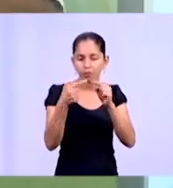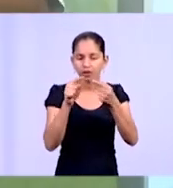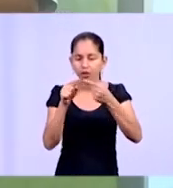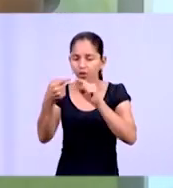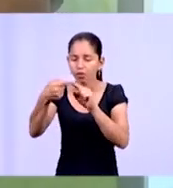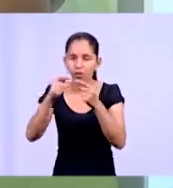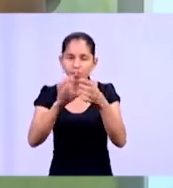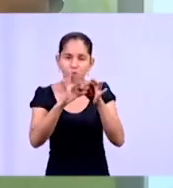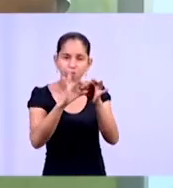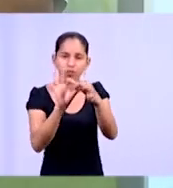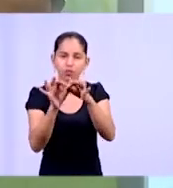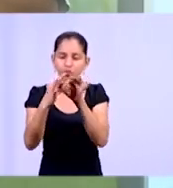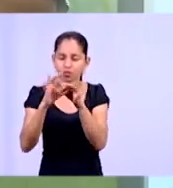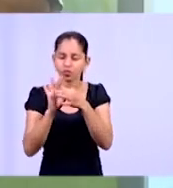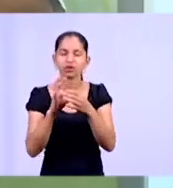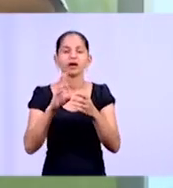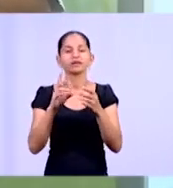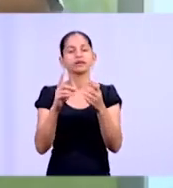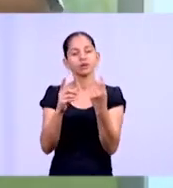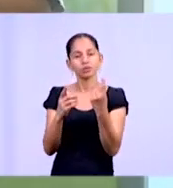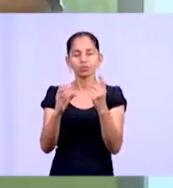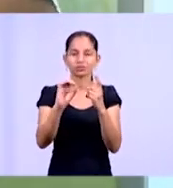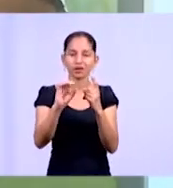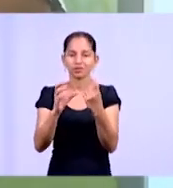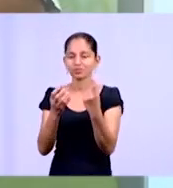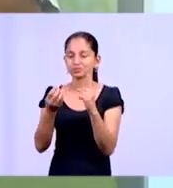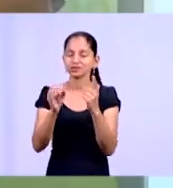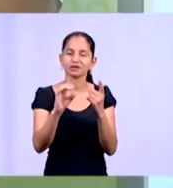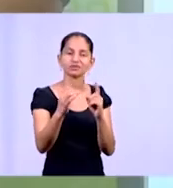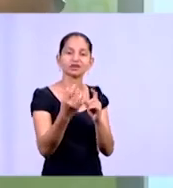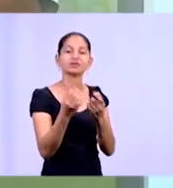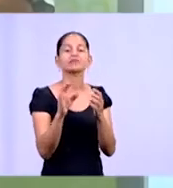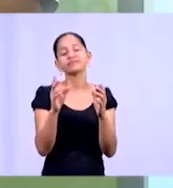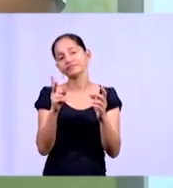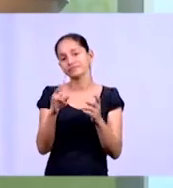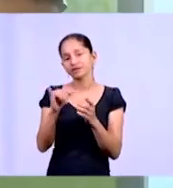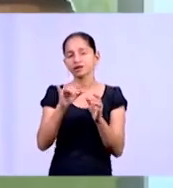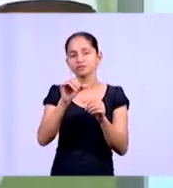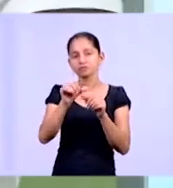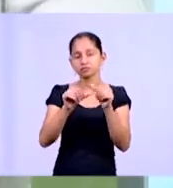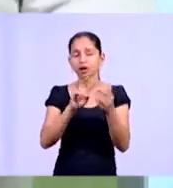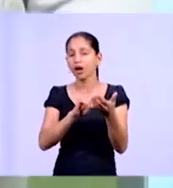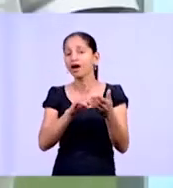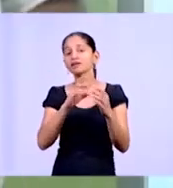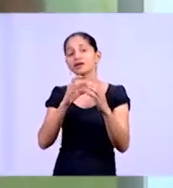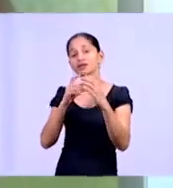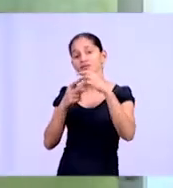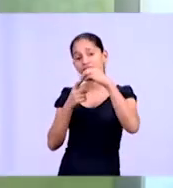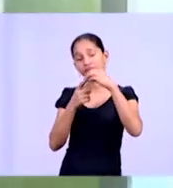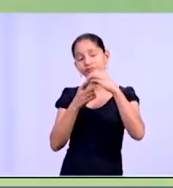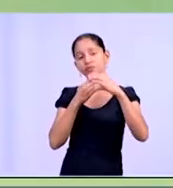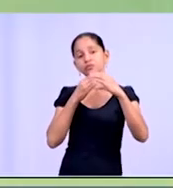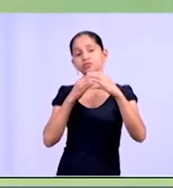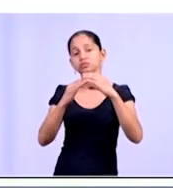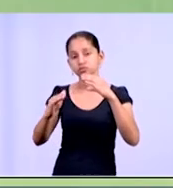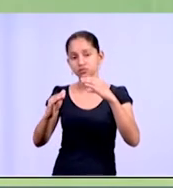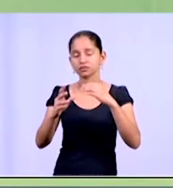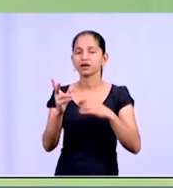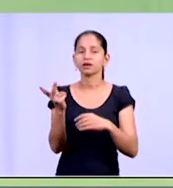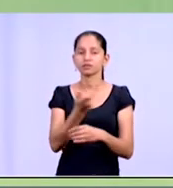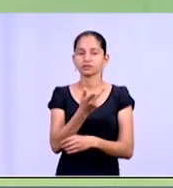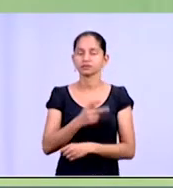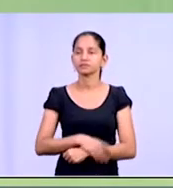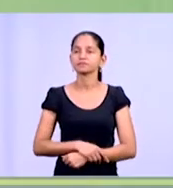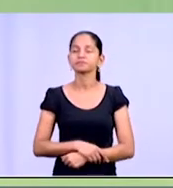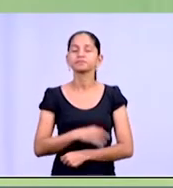lâmpadazinhas lá dentro para poder definir ou passar algum tipo de informação. Vamos ver como é que funciona isso aqui,